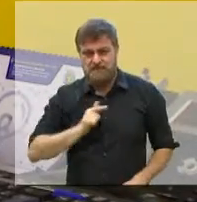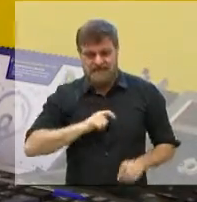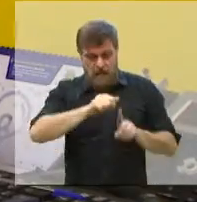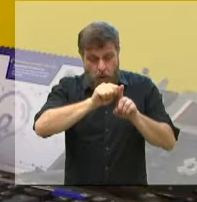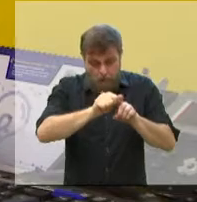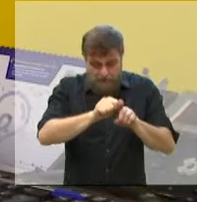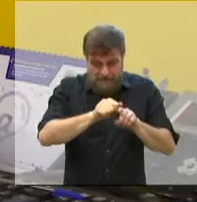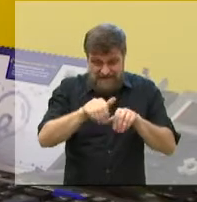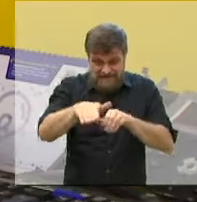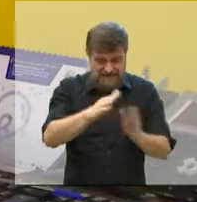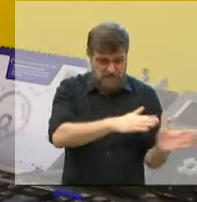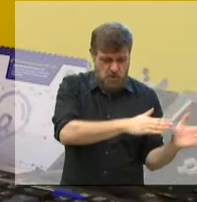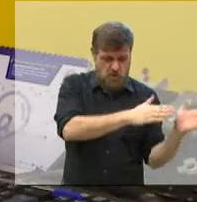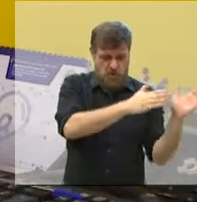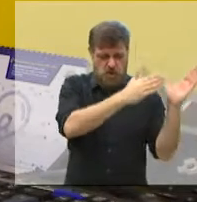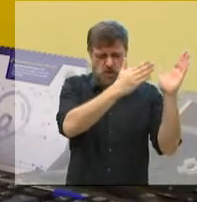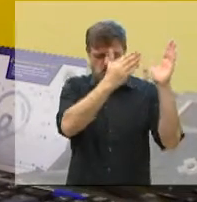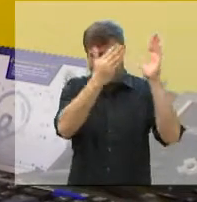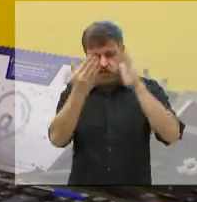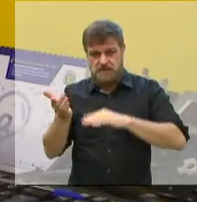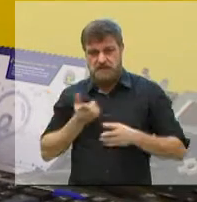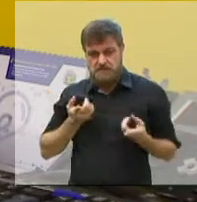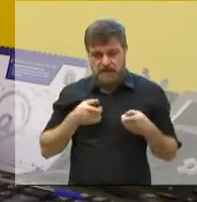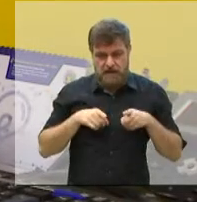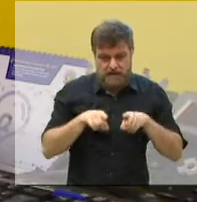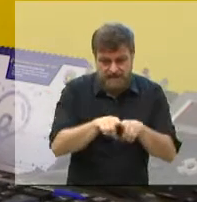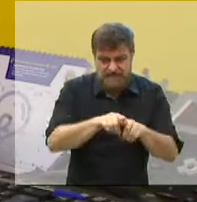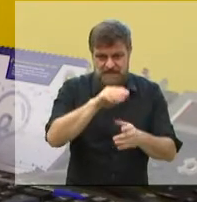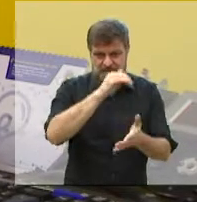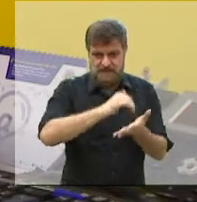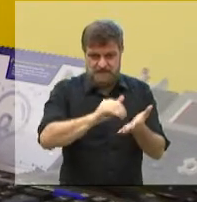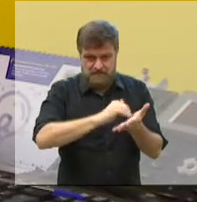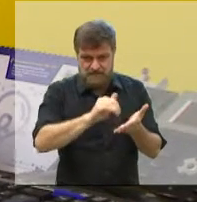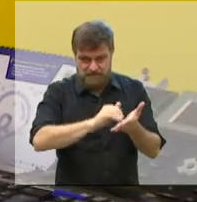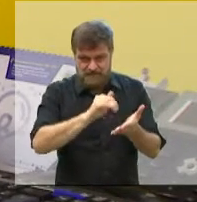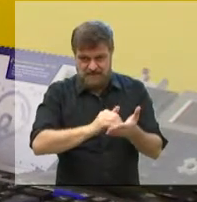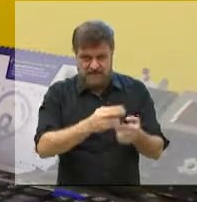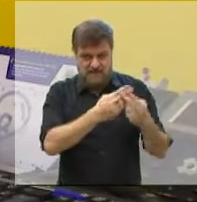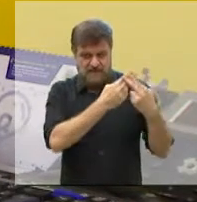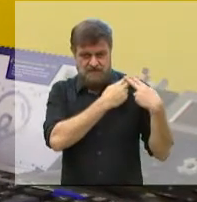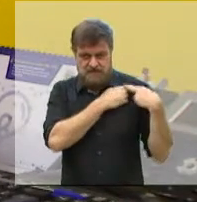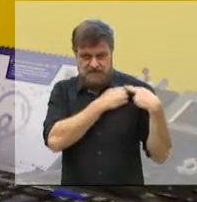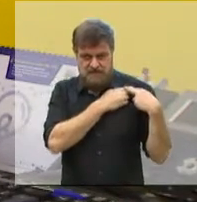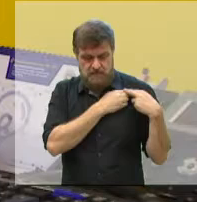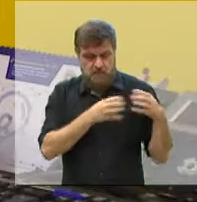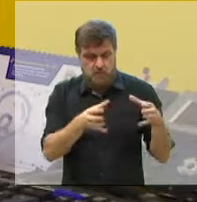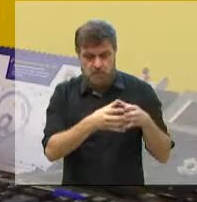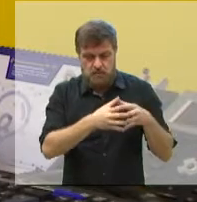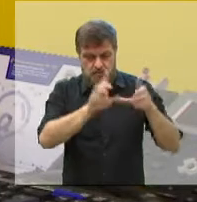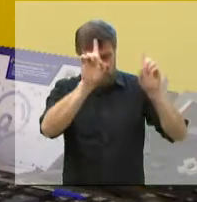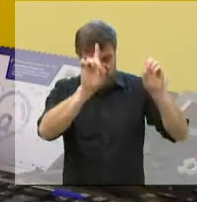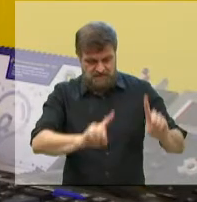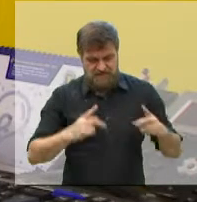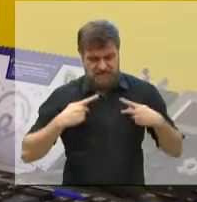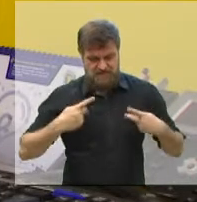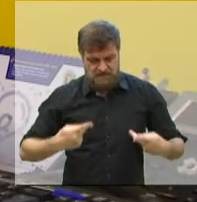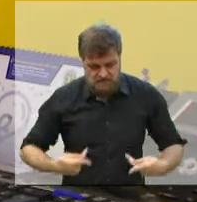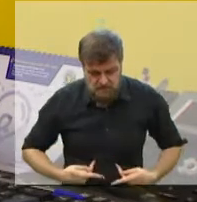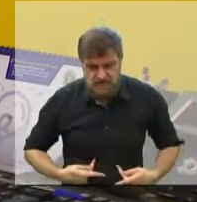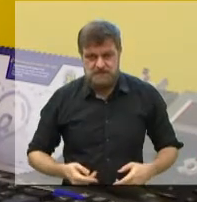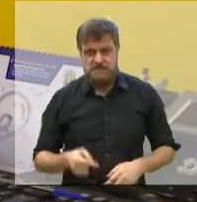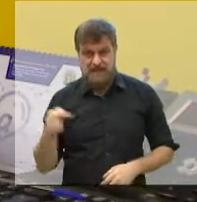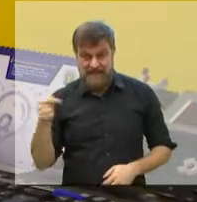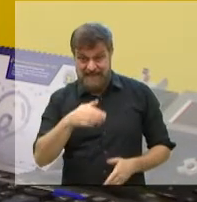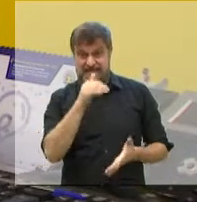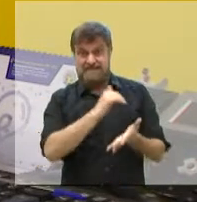mês todo. É uma parceria que eu tenho com a secretária Eliane Jocelyne, que é fantástica também. Ela